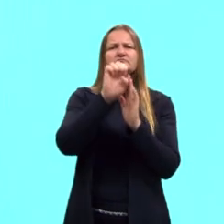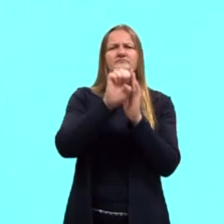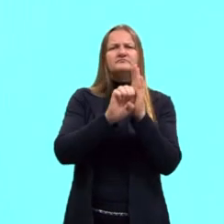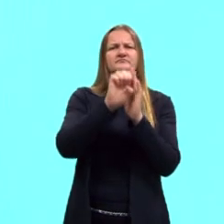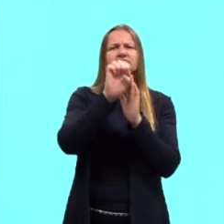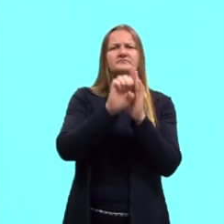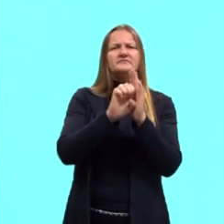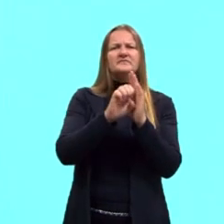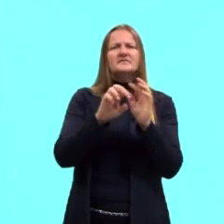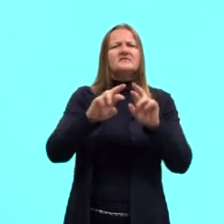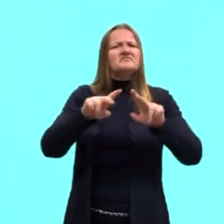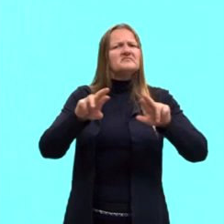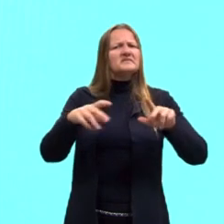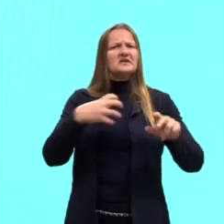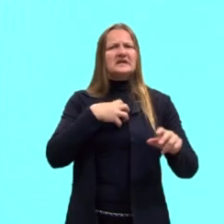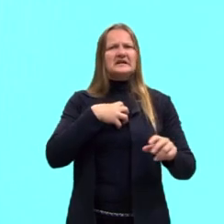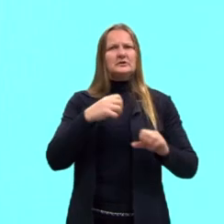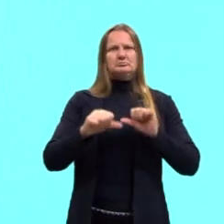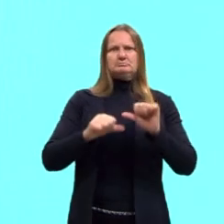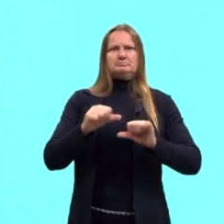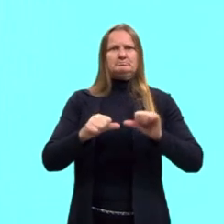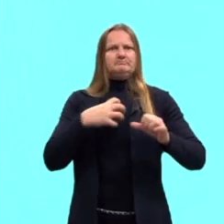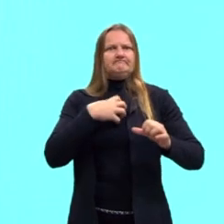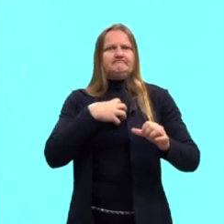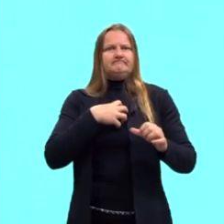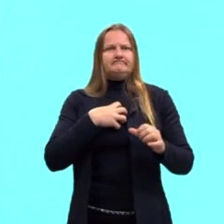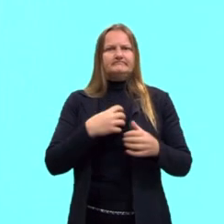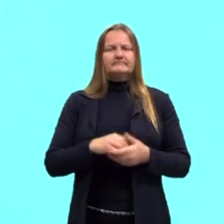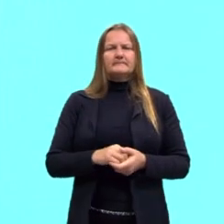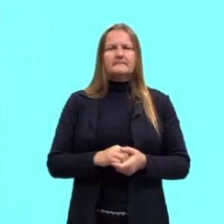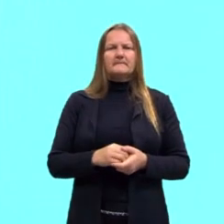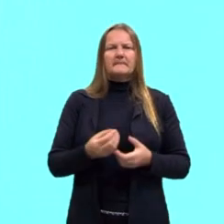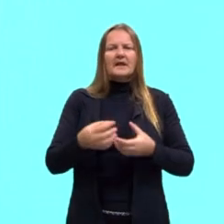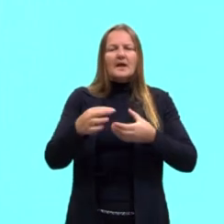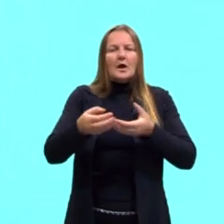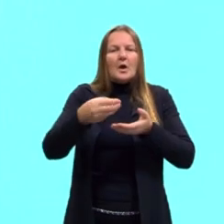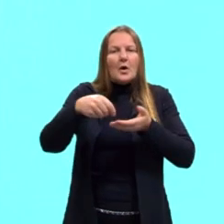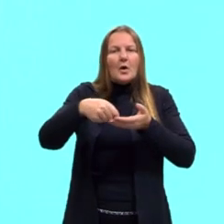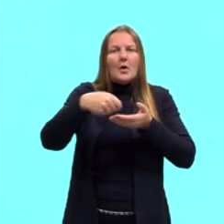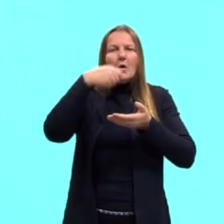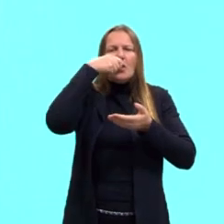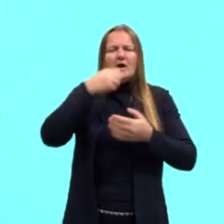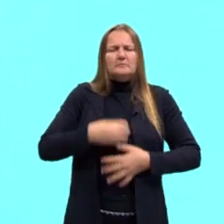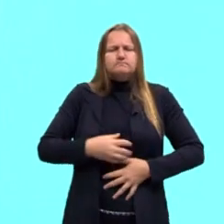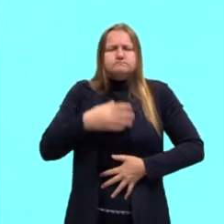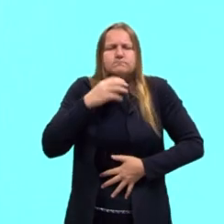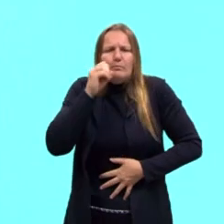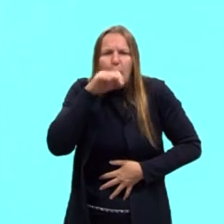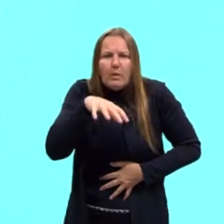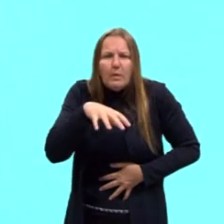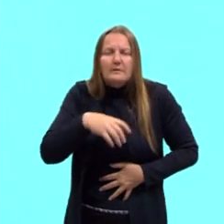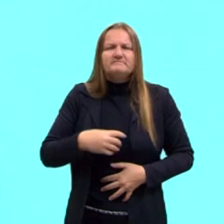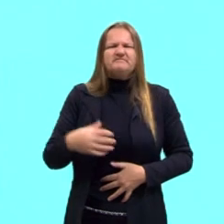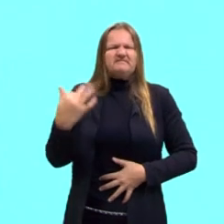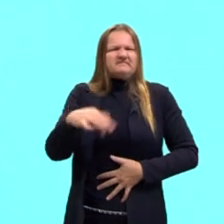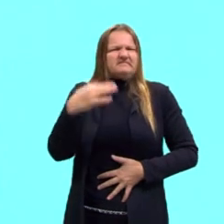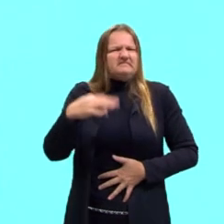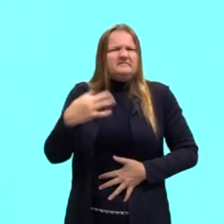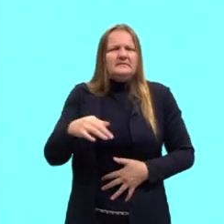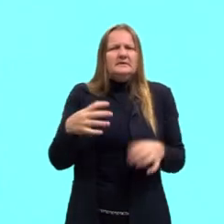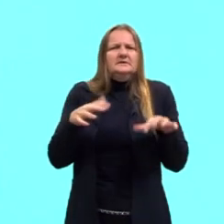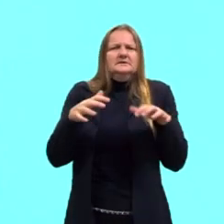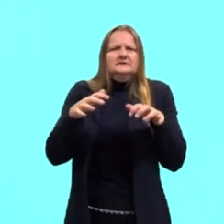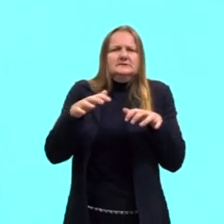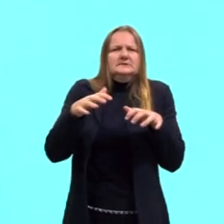adversas ainda nas primeiras horas após a sua administração e como vômito cólicas diarreia